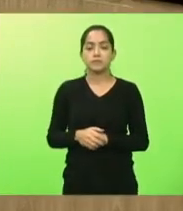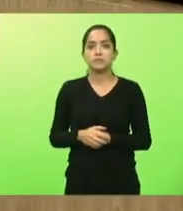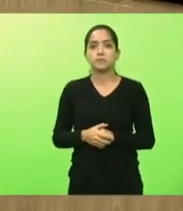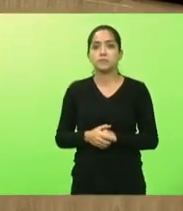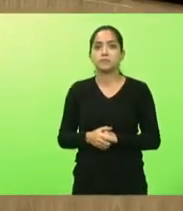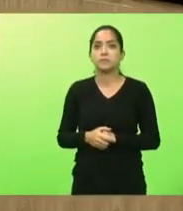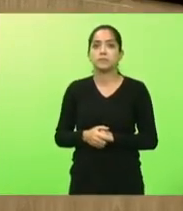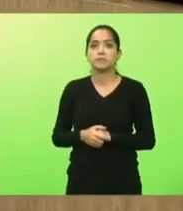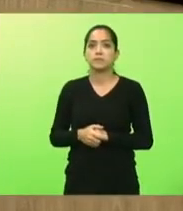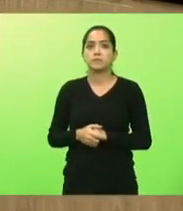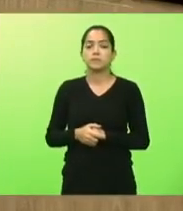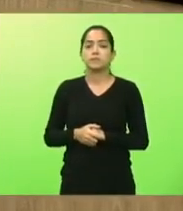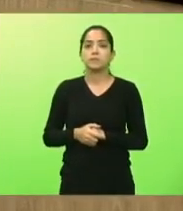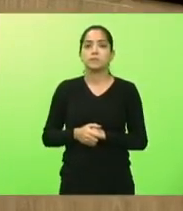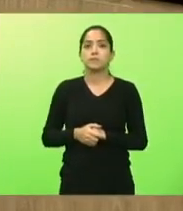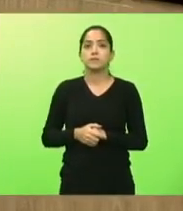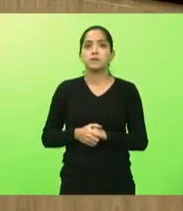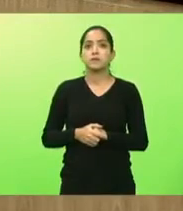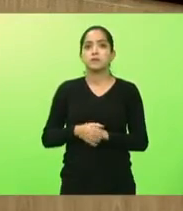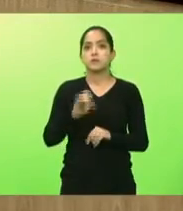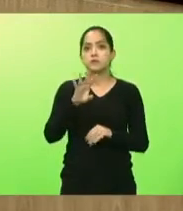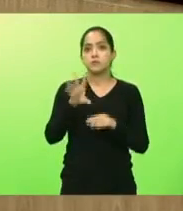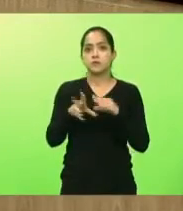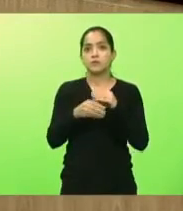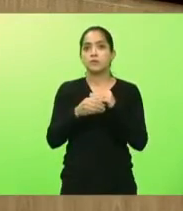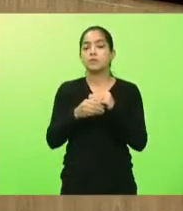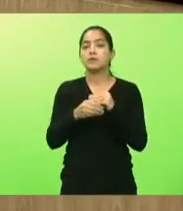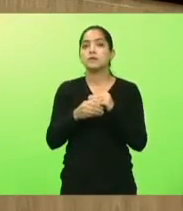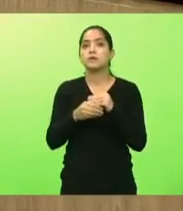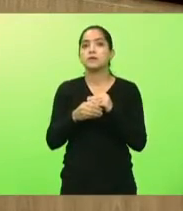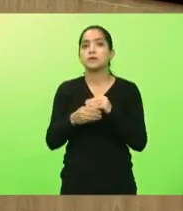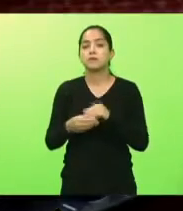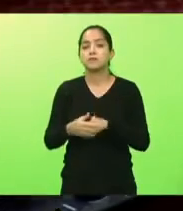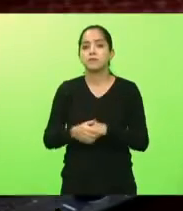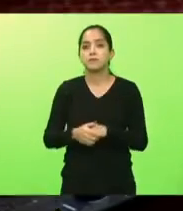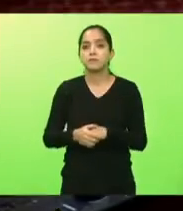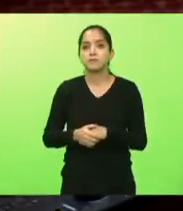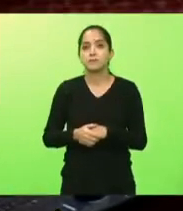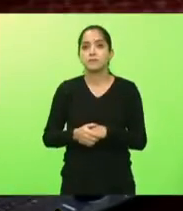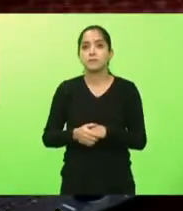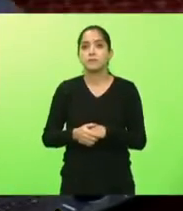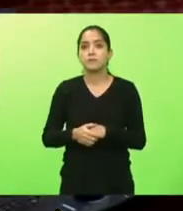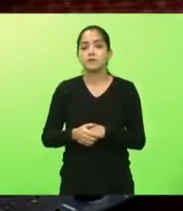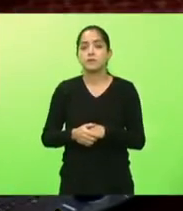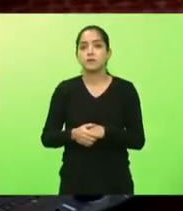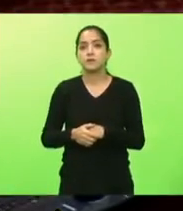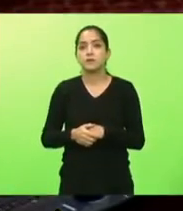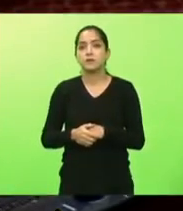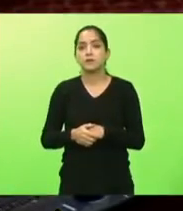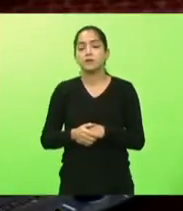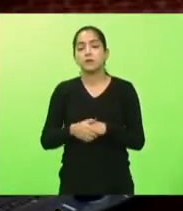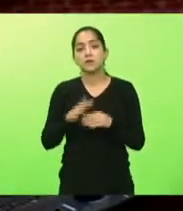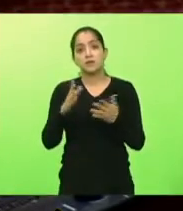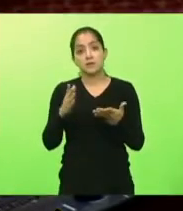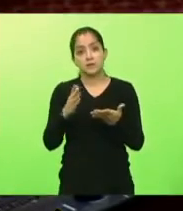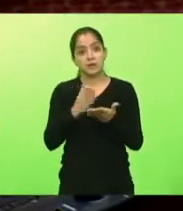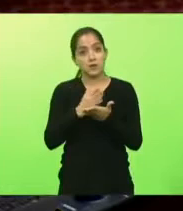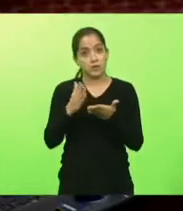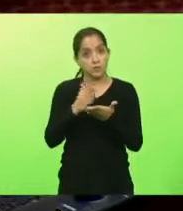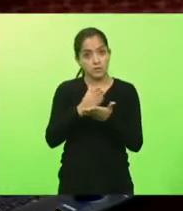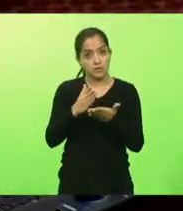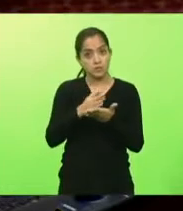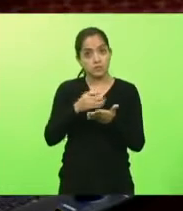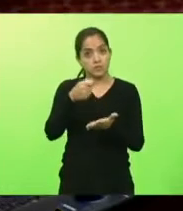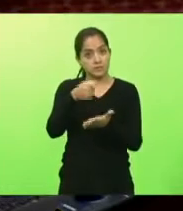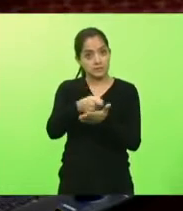Tranquilo. Só para completar ali, deputado Jessé Lopes, a gente devia ter se dado conta mais que tem certas coisas que só funcionam no porrete